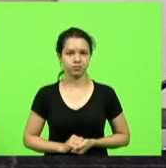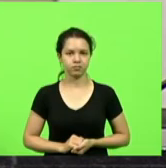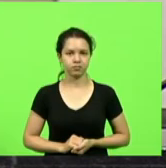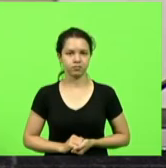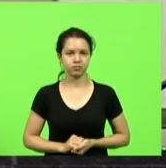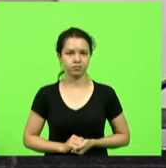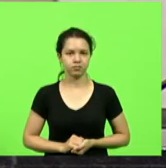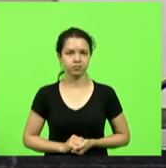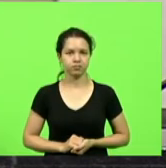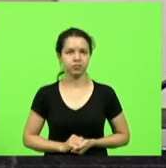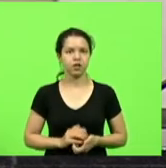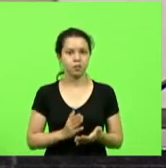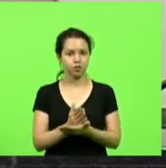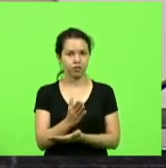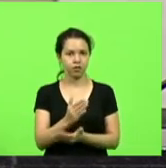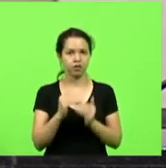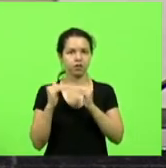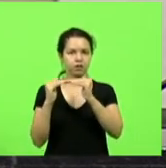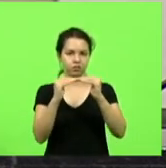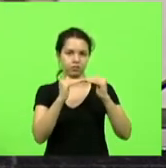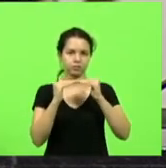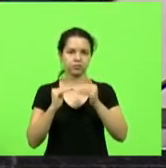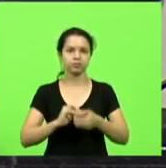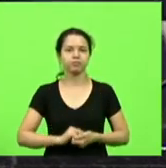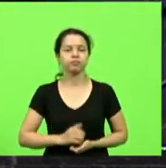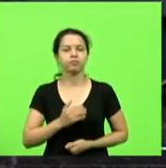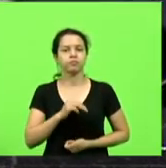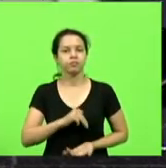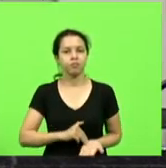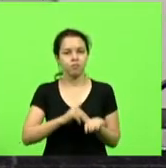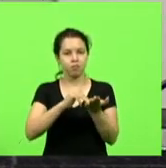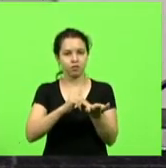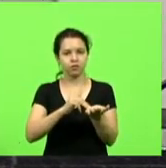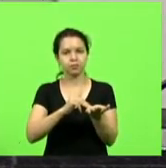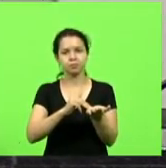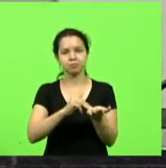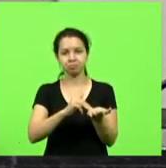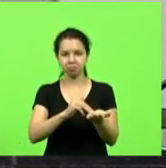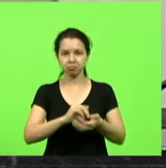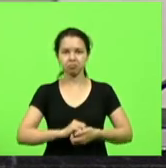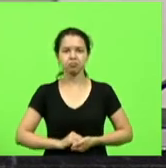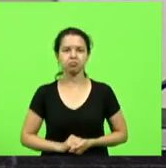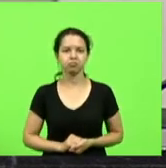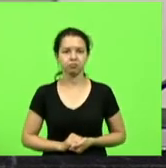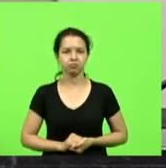como se encontram. Aprovado por unanimidade. Moções.